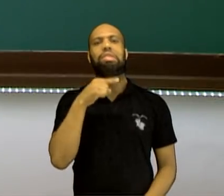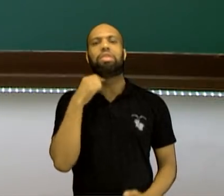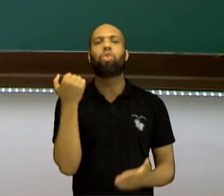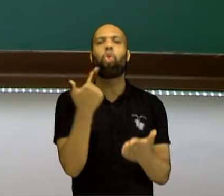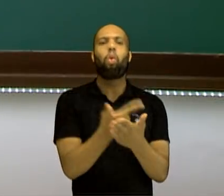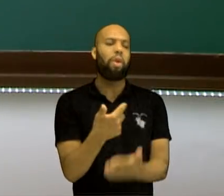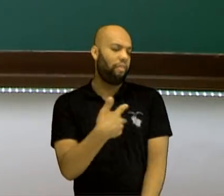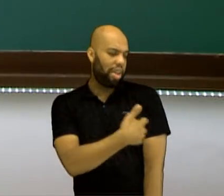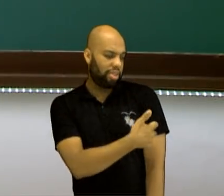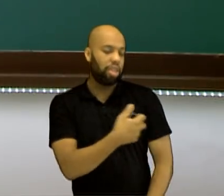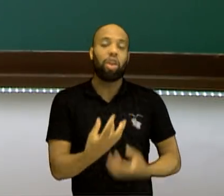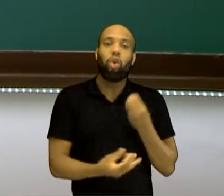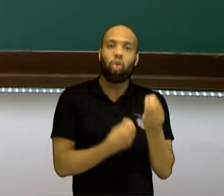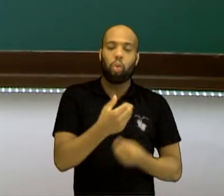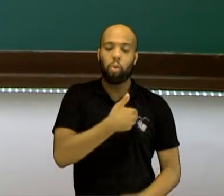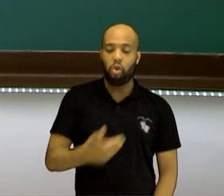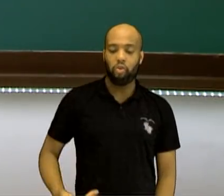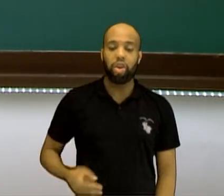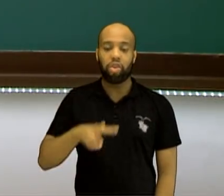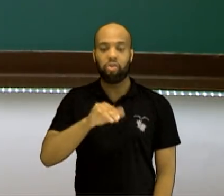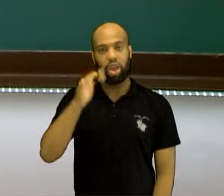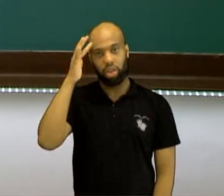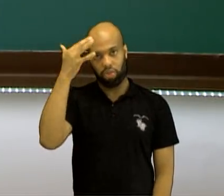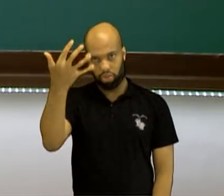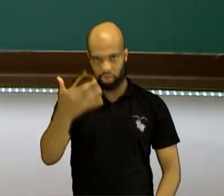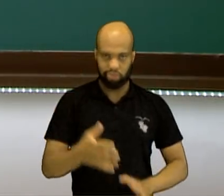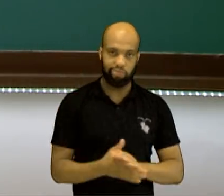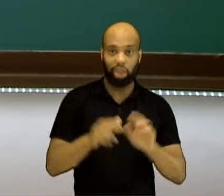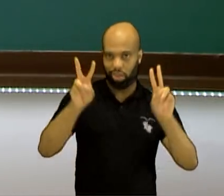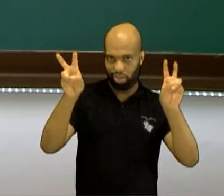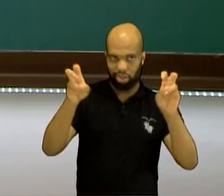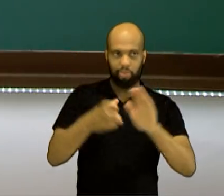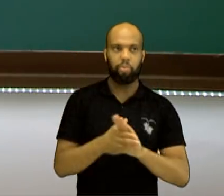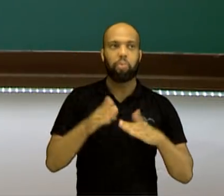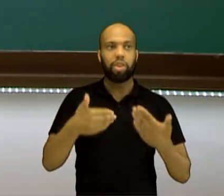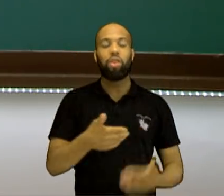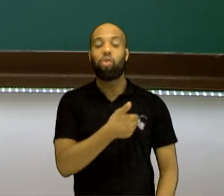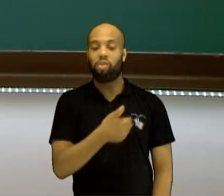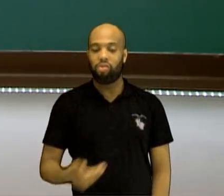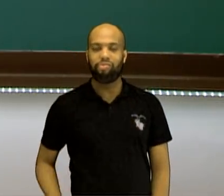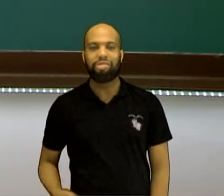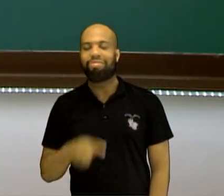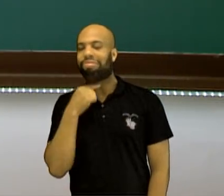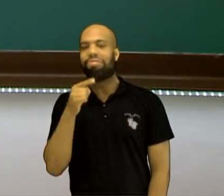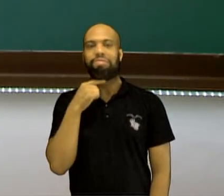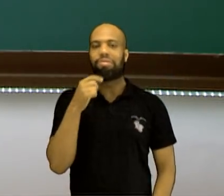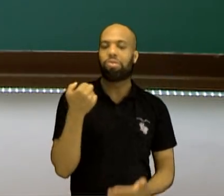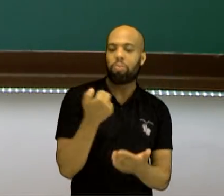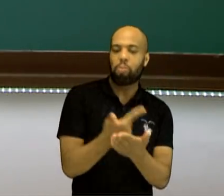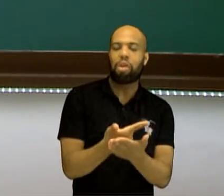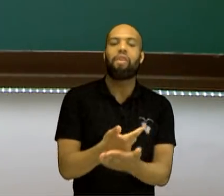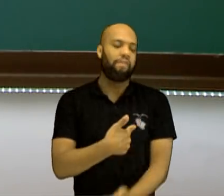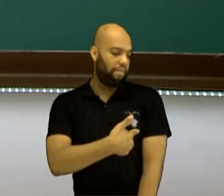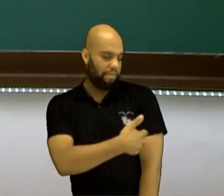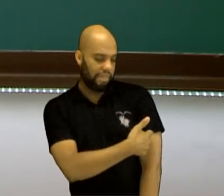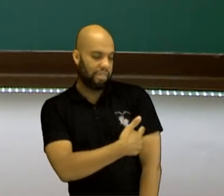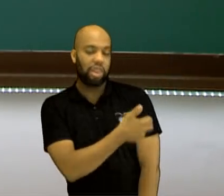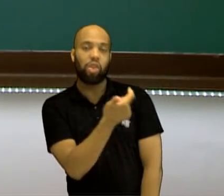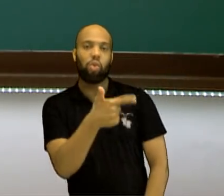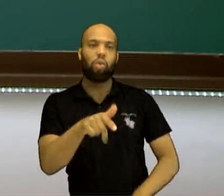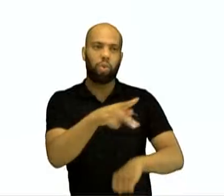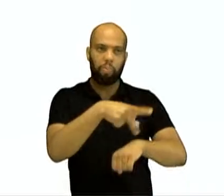e como o governo pretende resolvê-los. Então, o governo teve uma dificuldade na importação de vacinas, a vacina